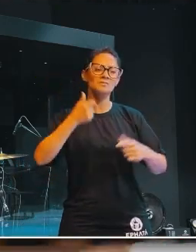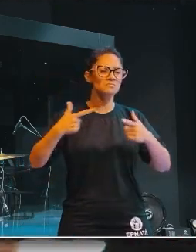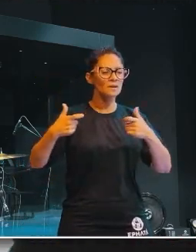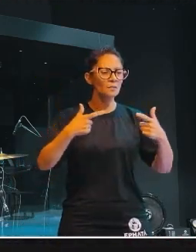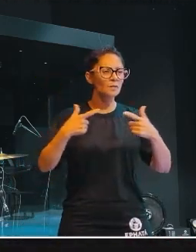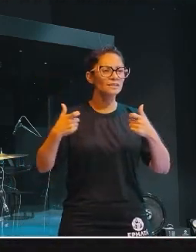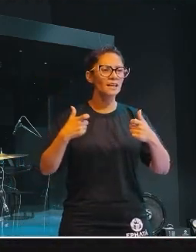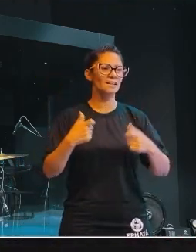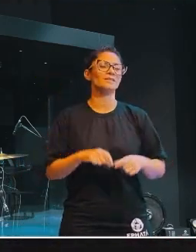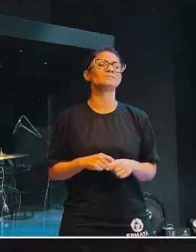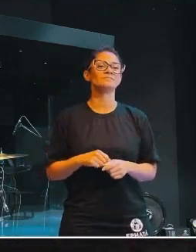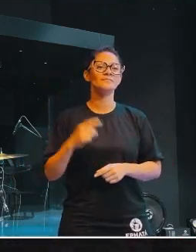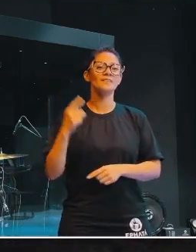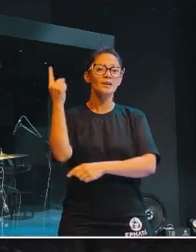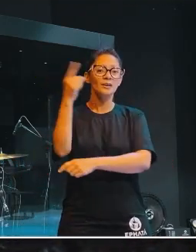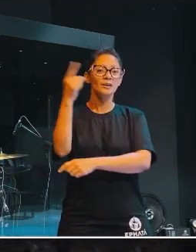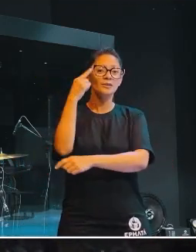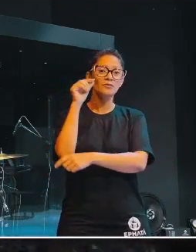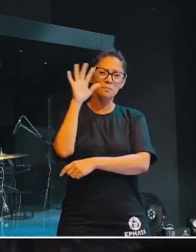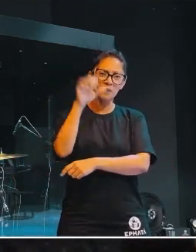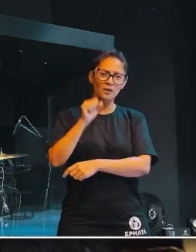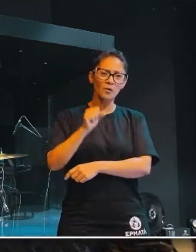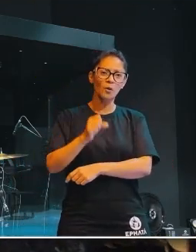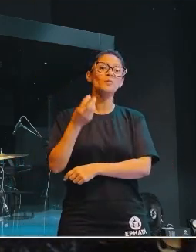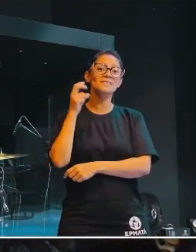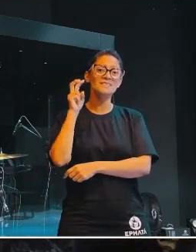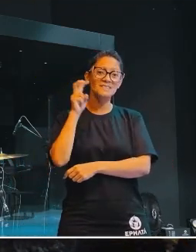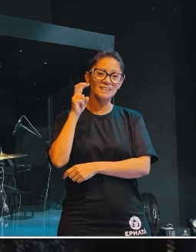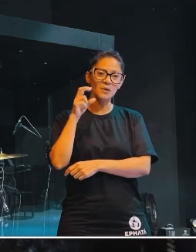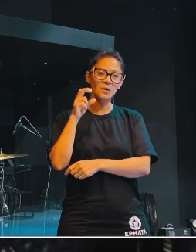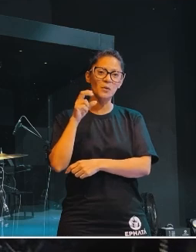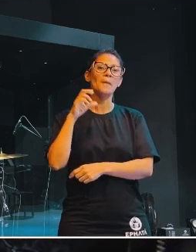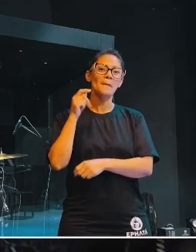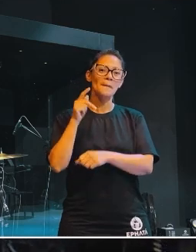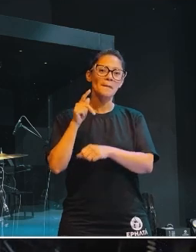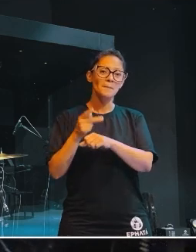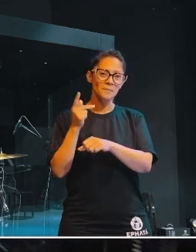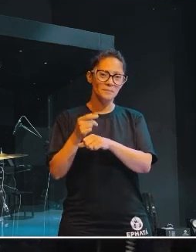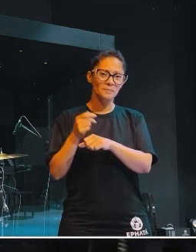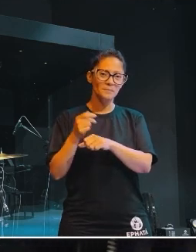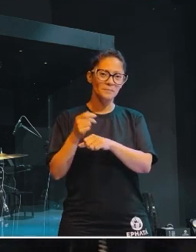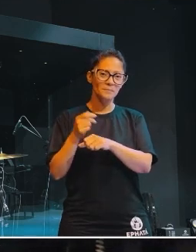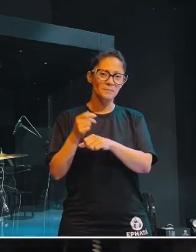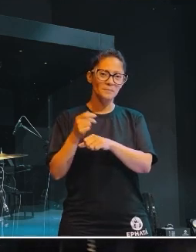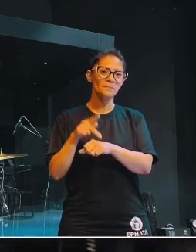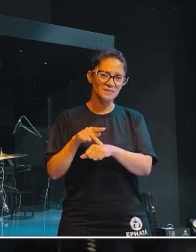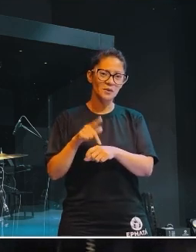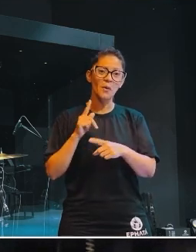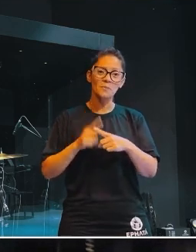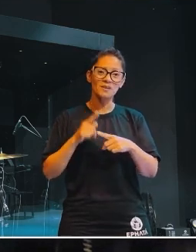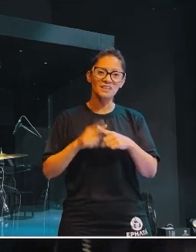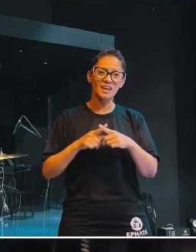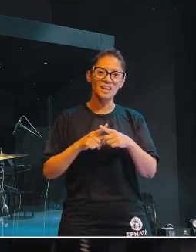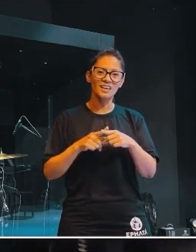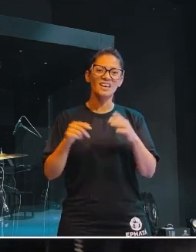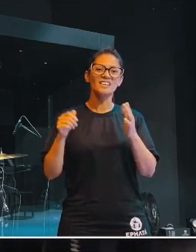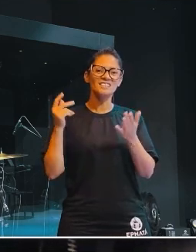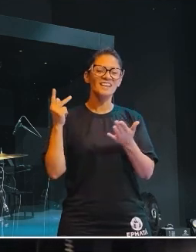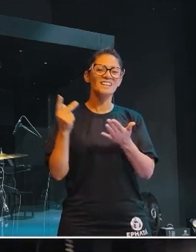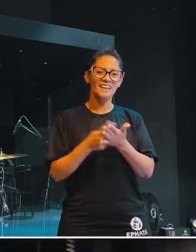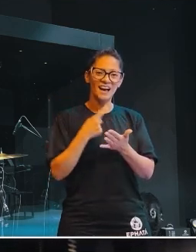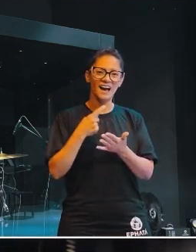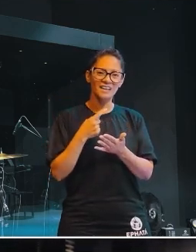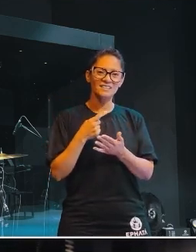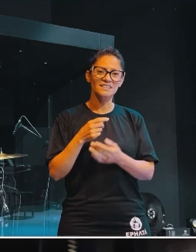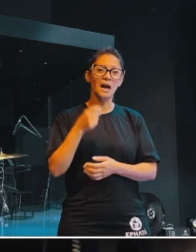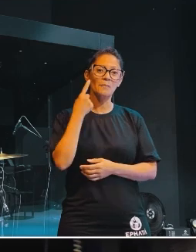Davi pegou 5 pedras, porque se ele errasse a primeira, ele teria uma segunda. Não, pastor, se ele errasse a segunda, ele